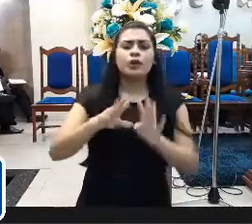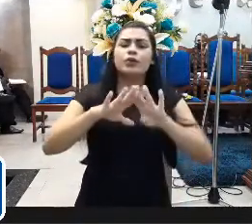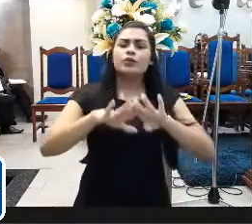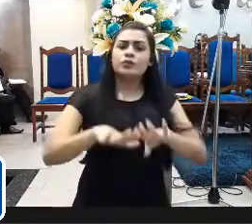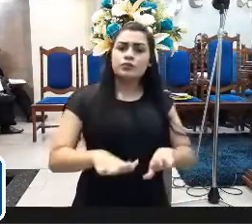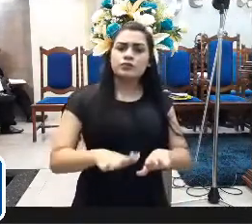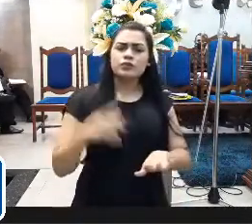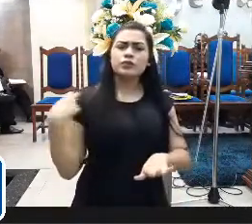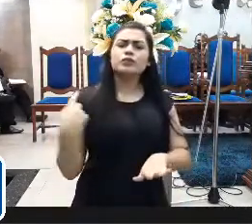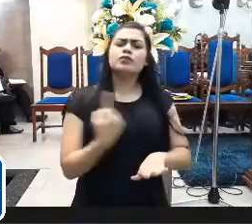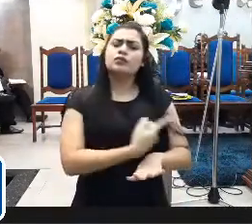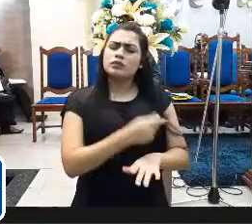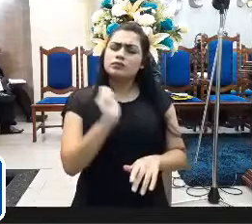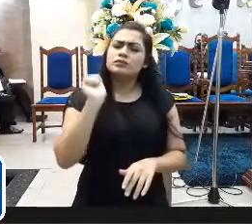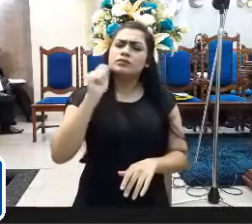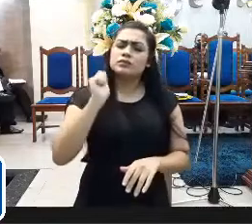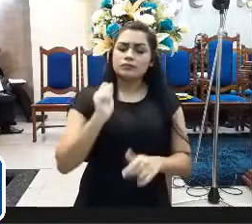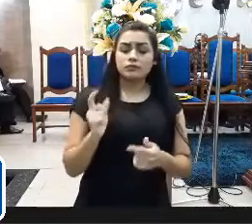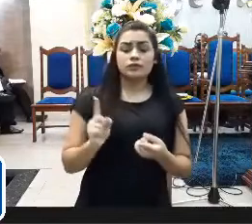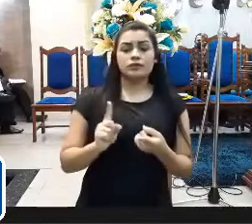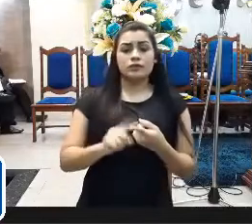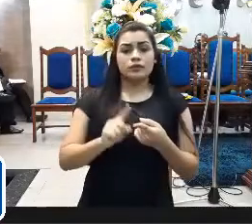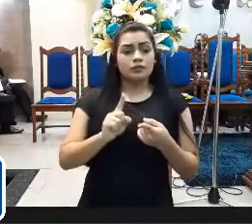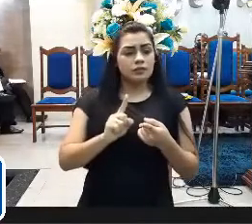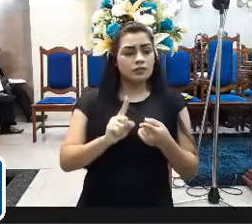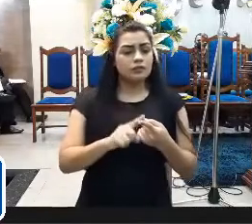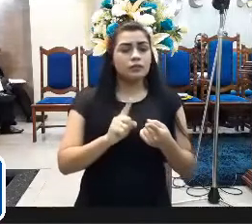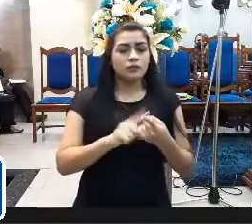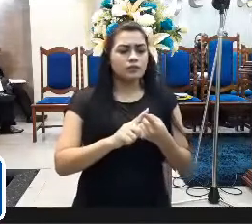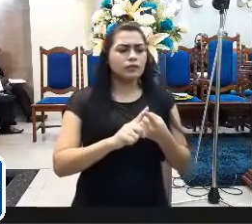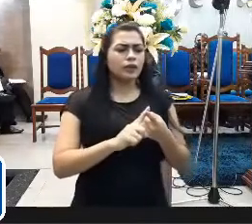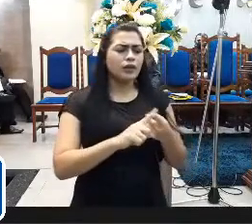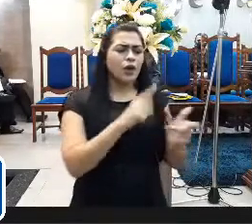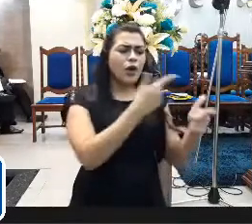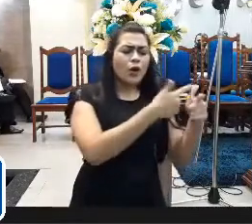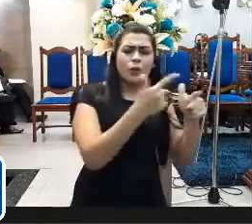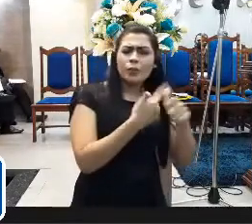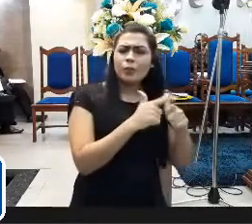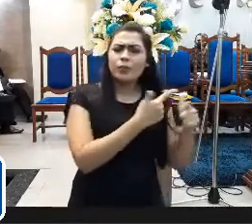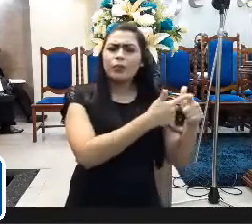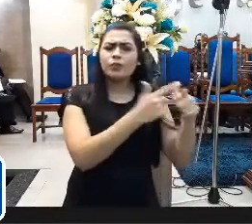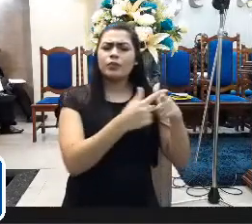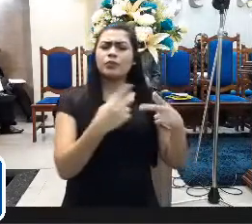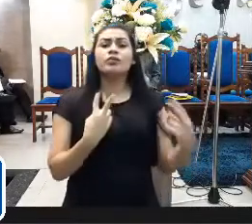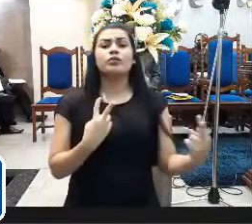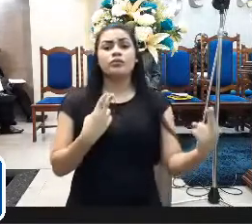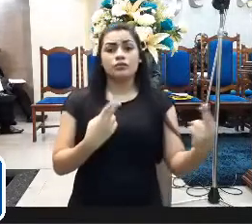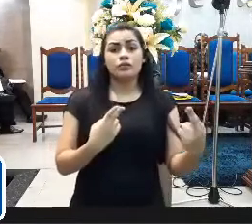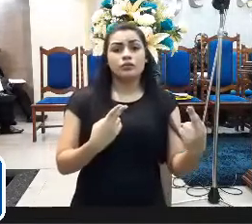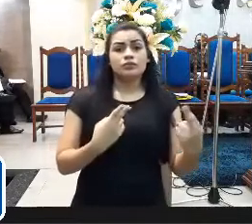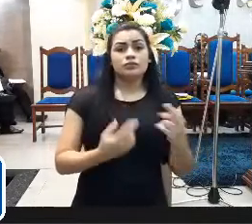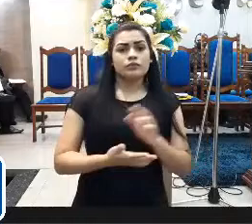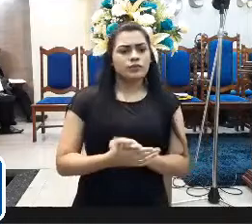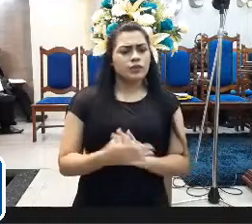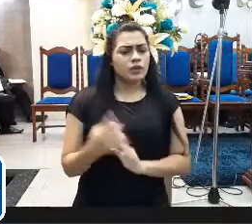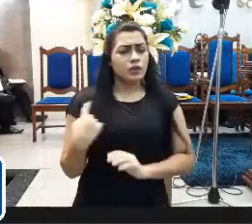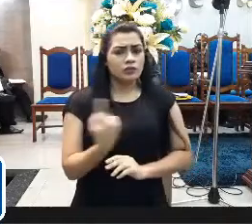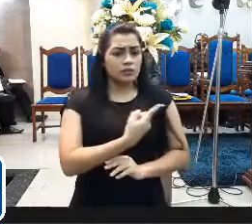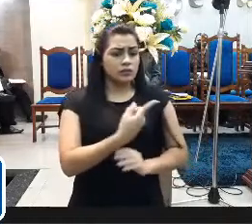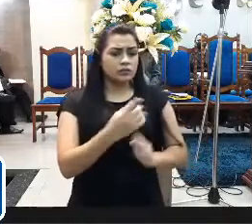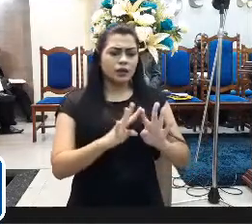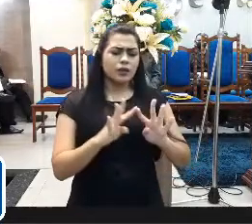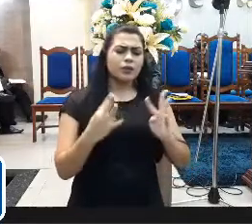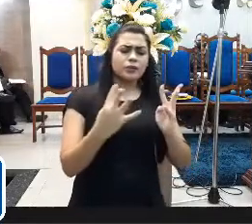de dificuldades, não é? Está provado que ninguém fica isento de pandemia, de luta,